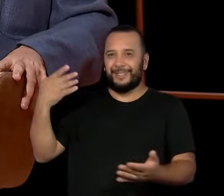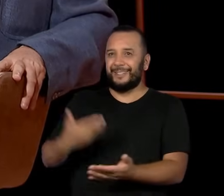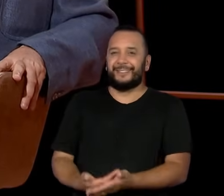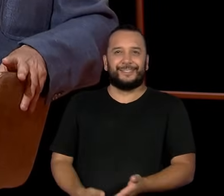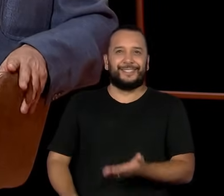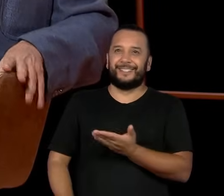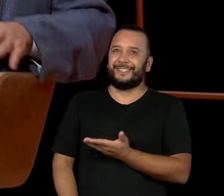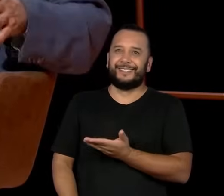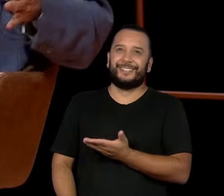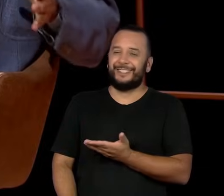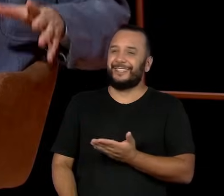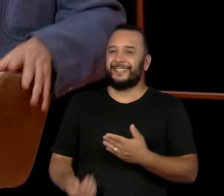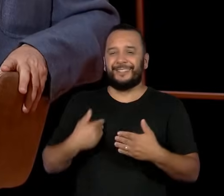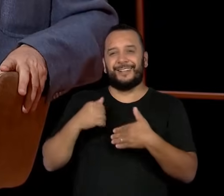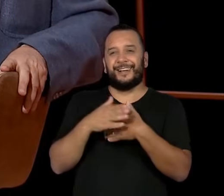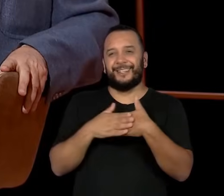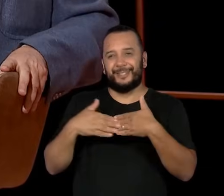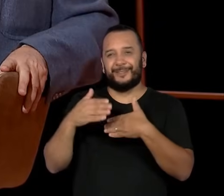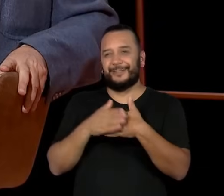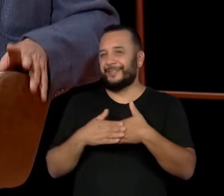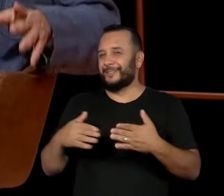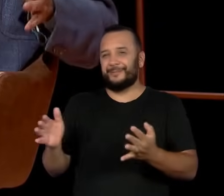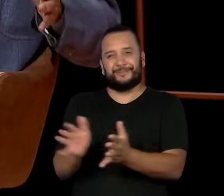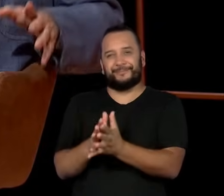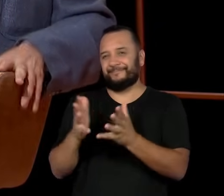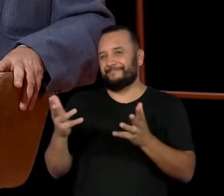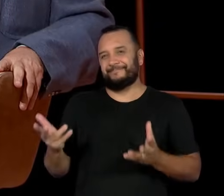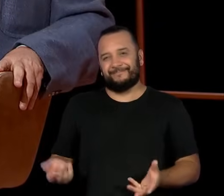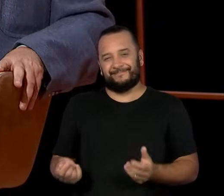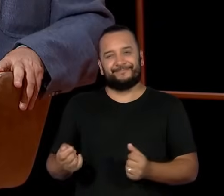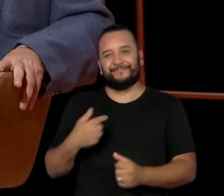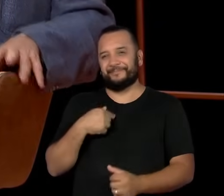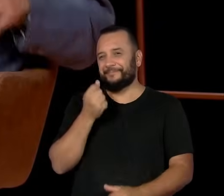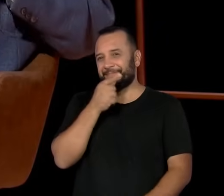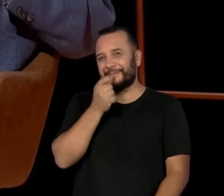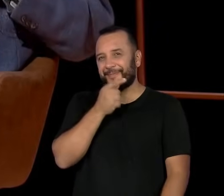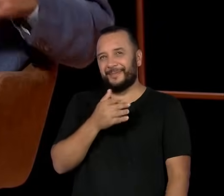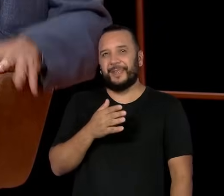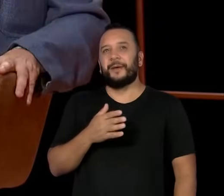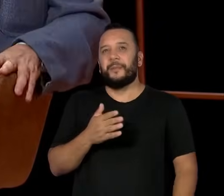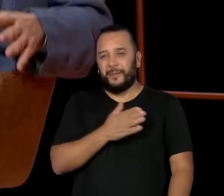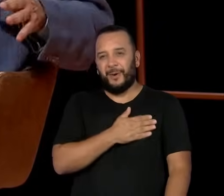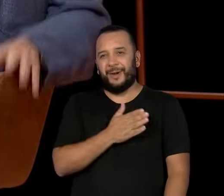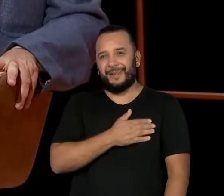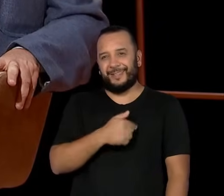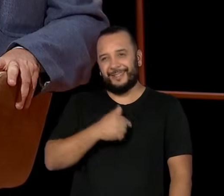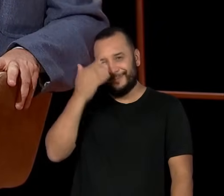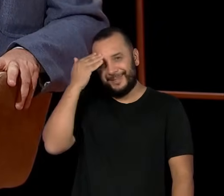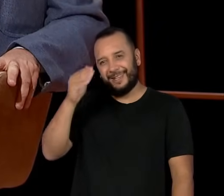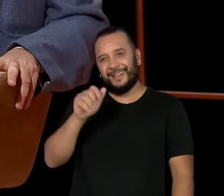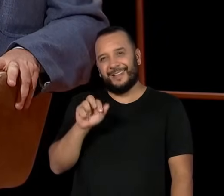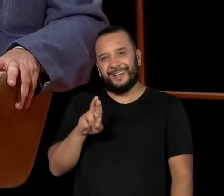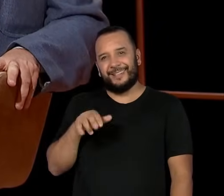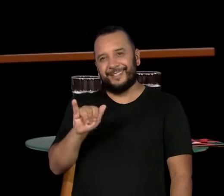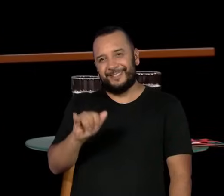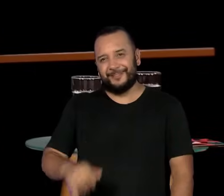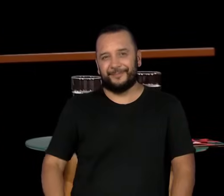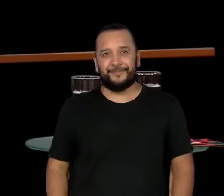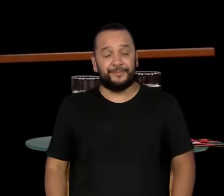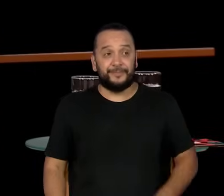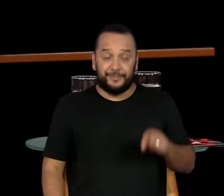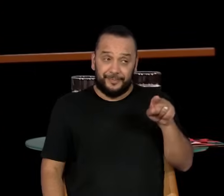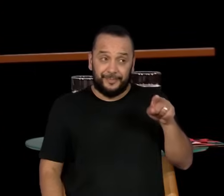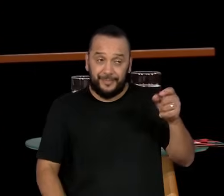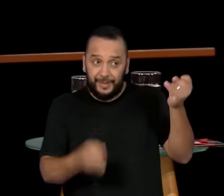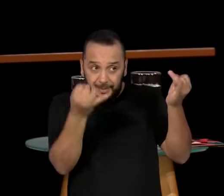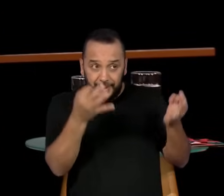ele é doce, é uma pessoa maravilhosa, incrível humorista, né? Mora no meu coração. Obrigado, Ari. Eu queria que você falasse,